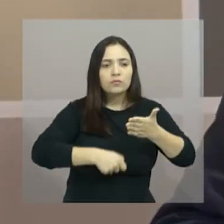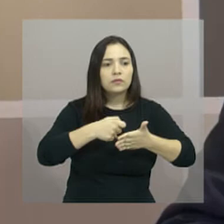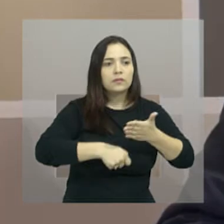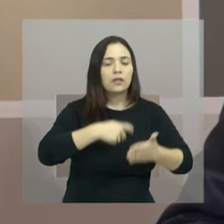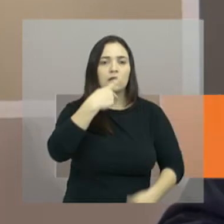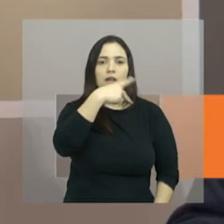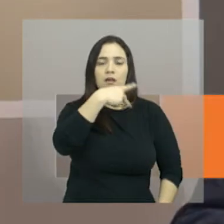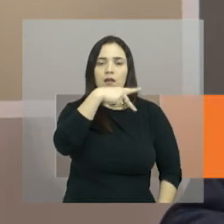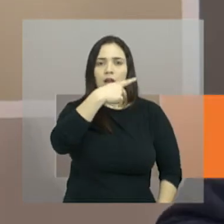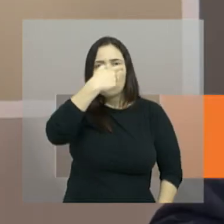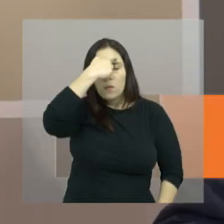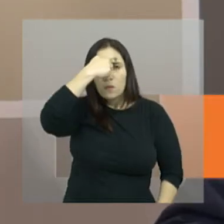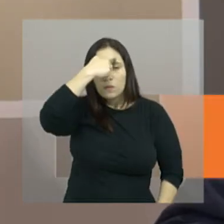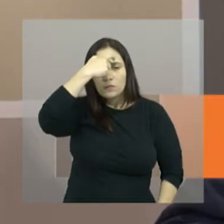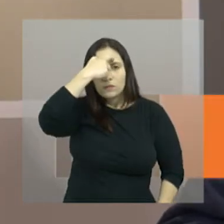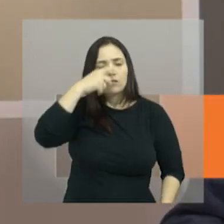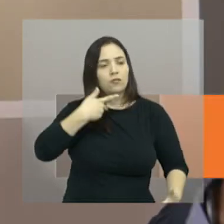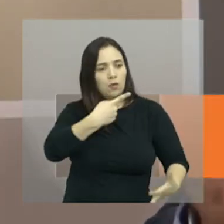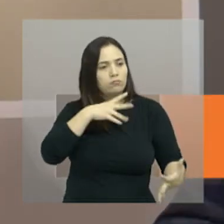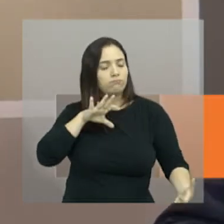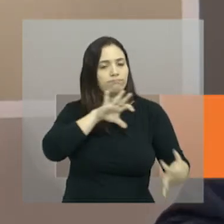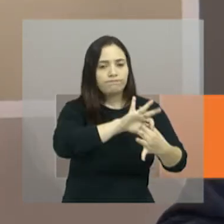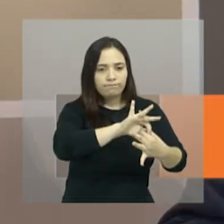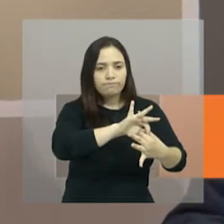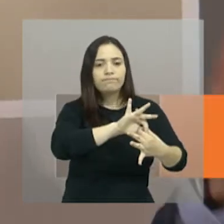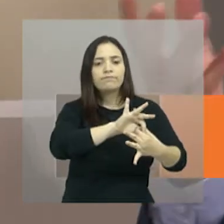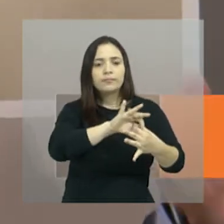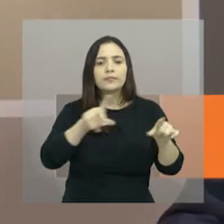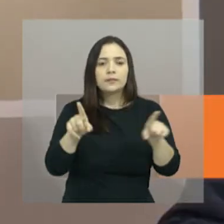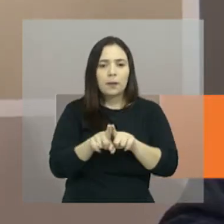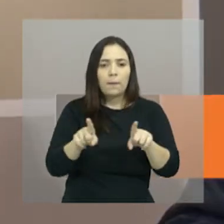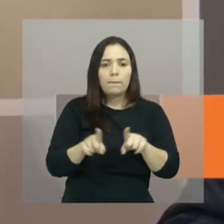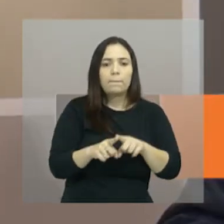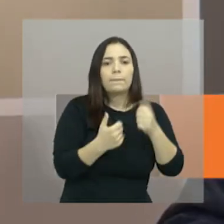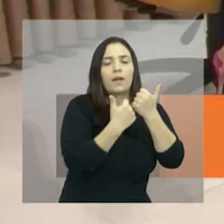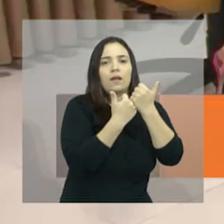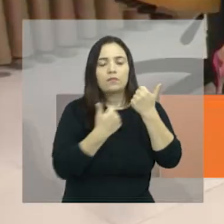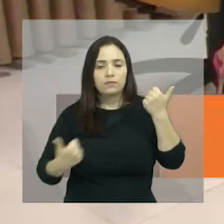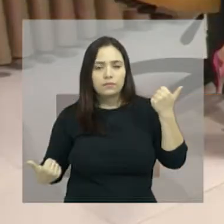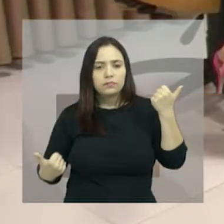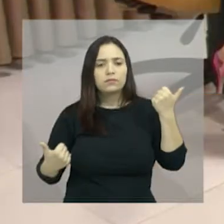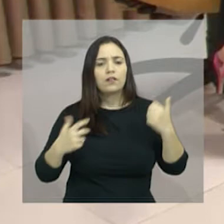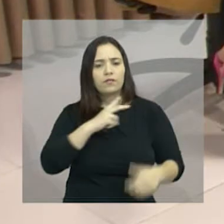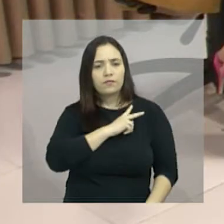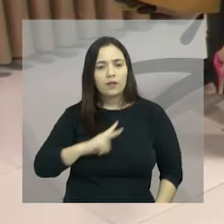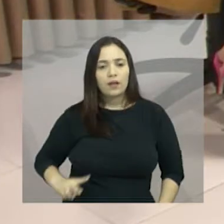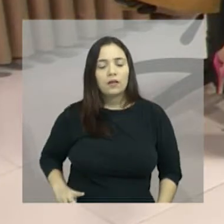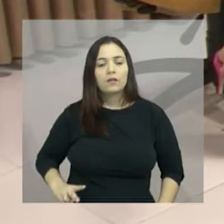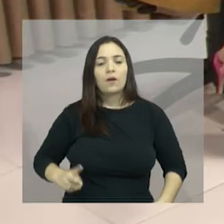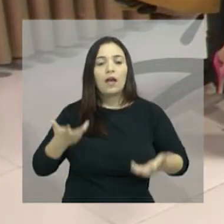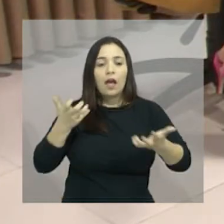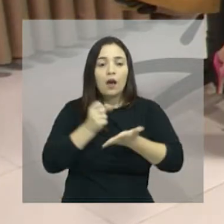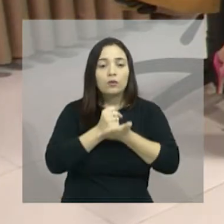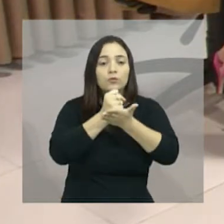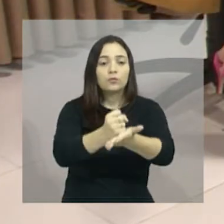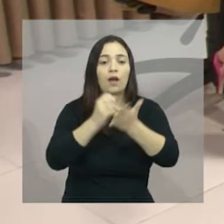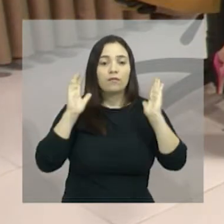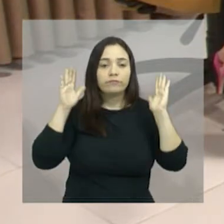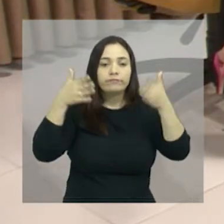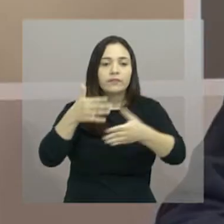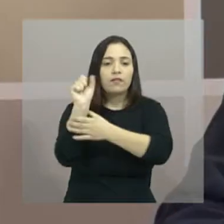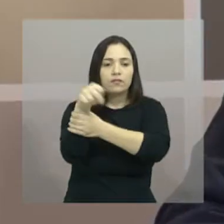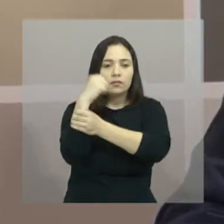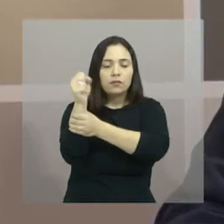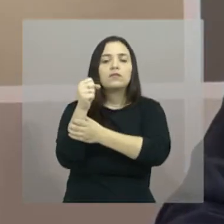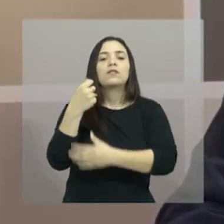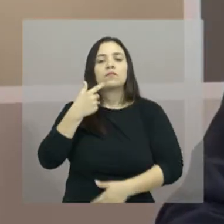a gente está junto nessa causa, não só ele, mas todos que puderem ajudar a população através da fisioterapia e terapia ocupacional, contem